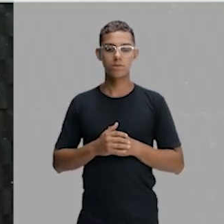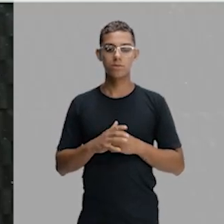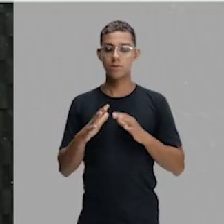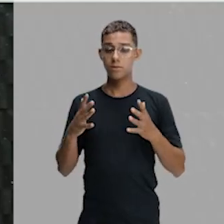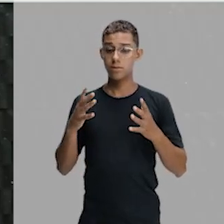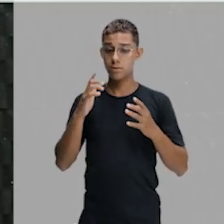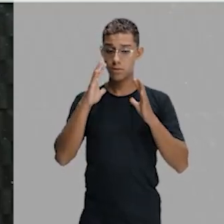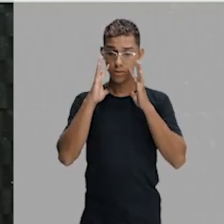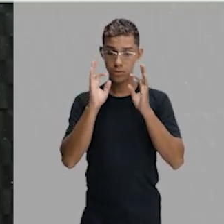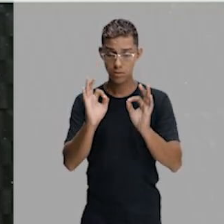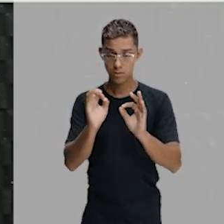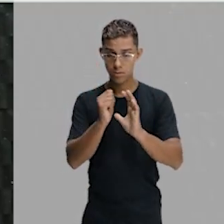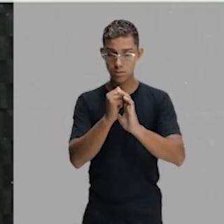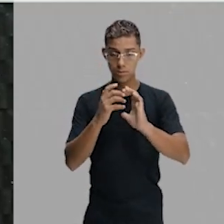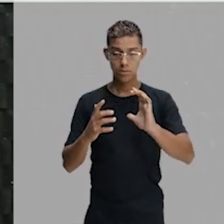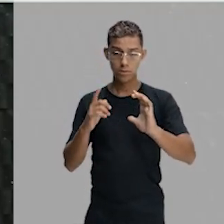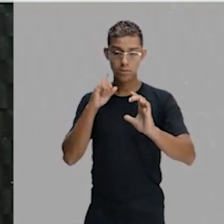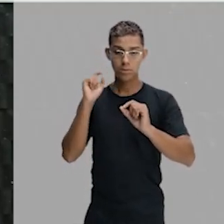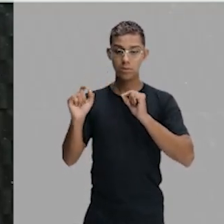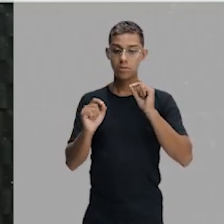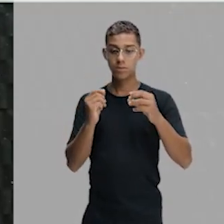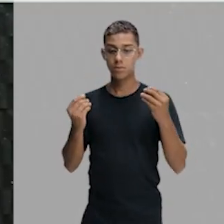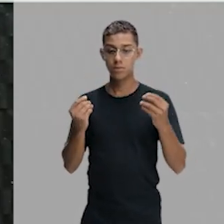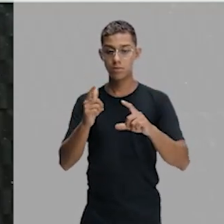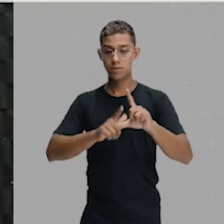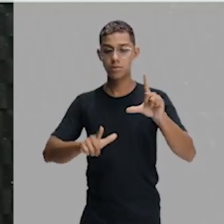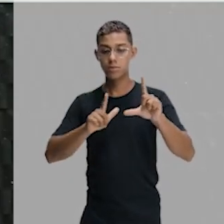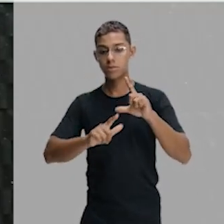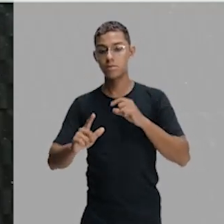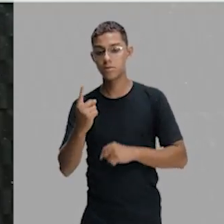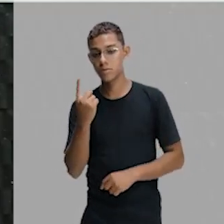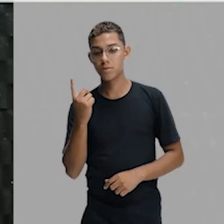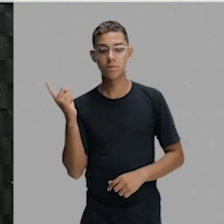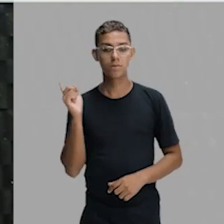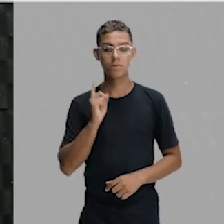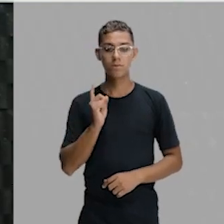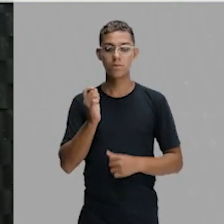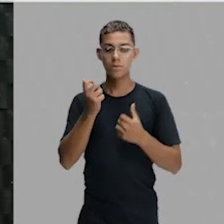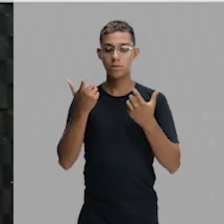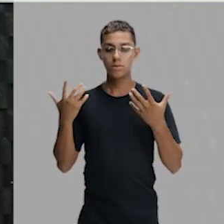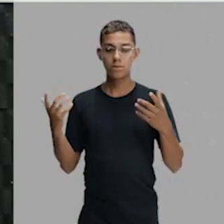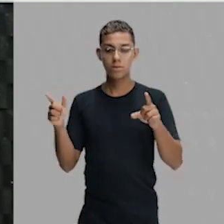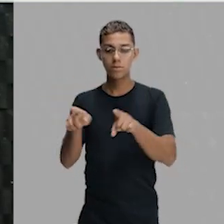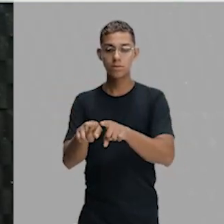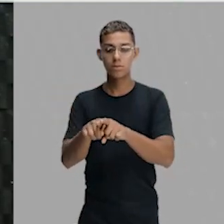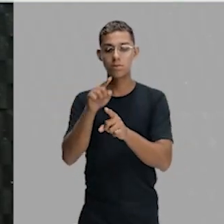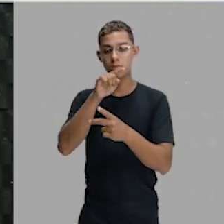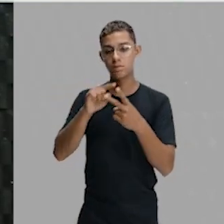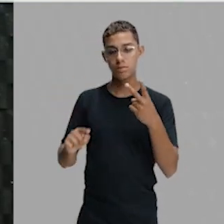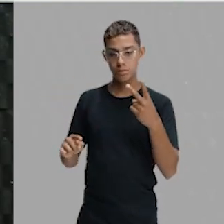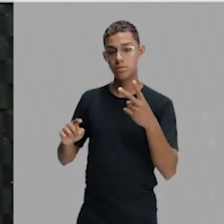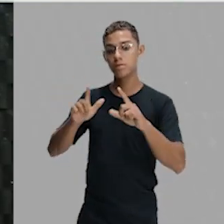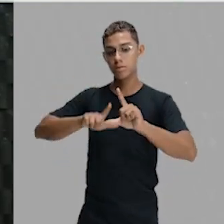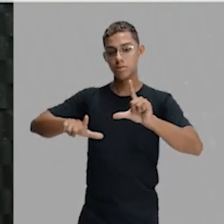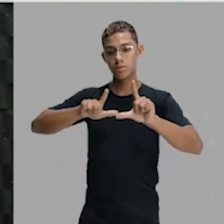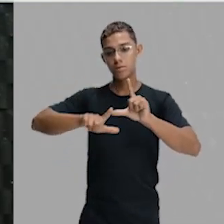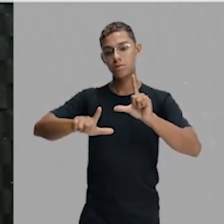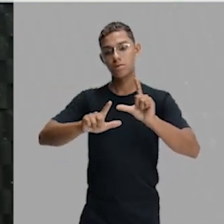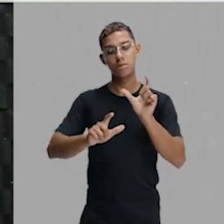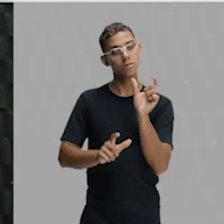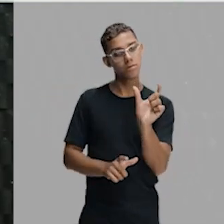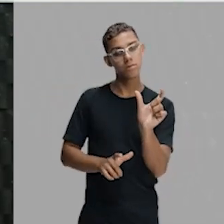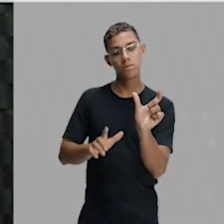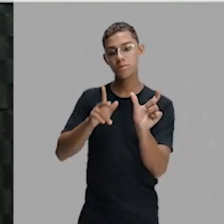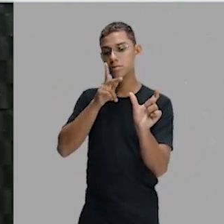A característica do indivíduo não é representada por uma letra, não. Ela vai ser representada por duas letras. Uma que veio